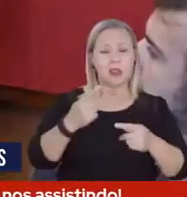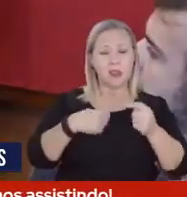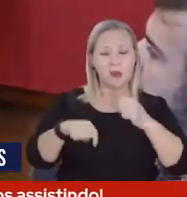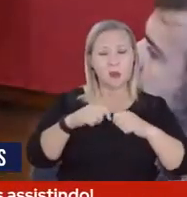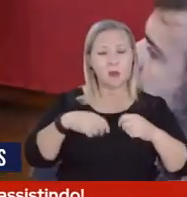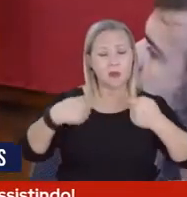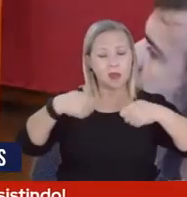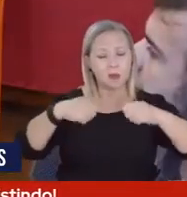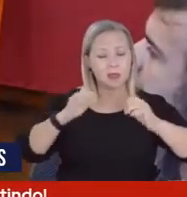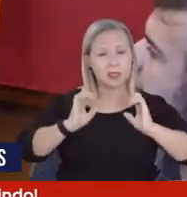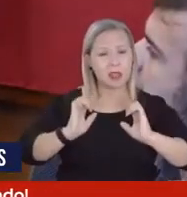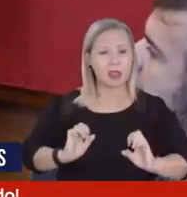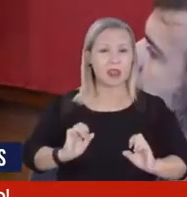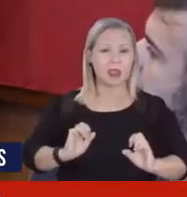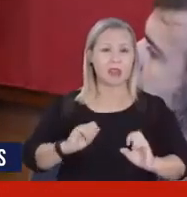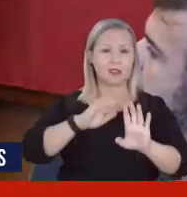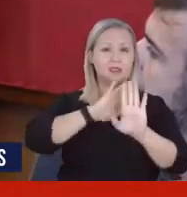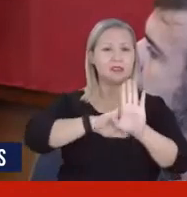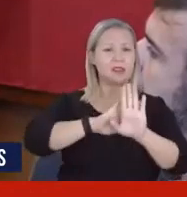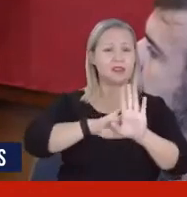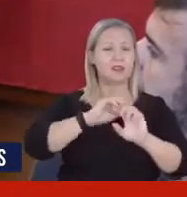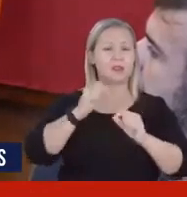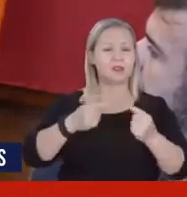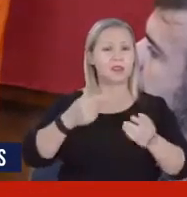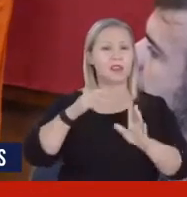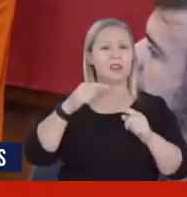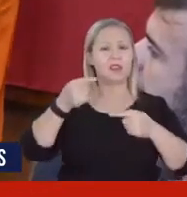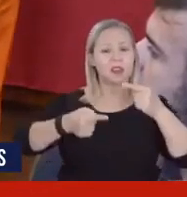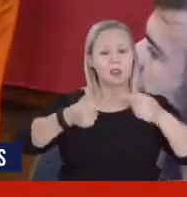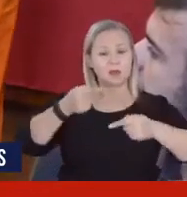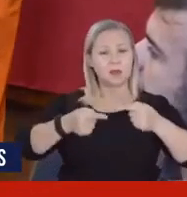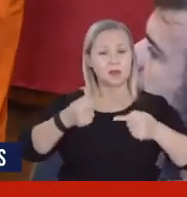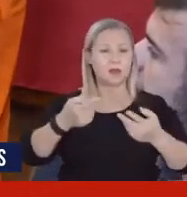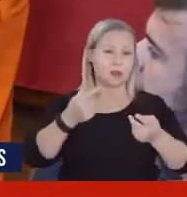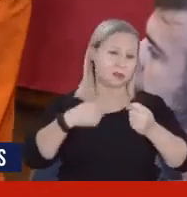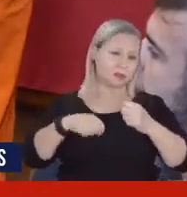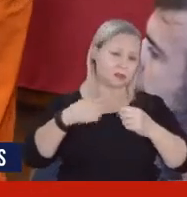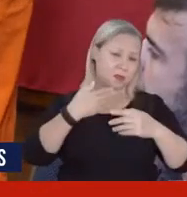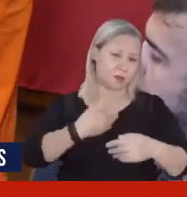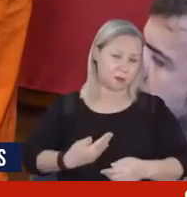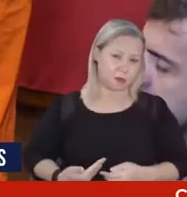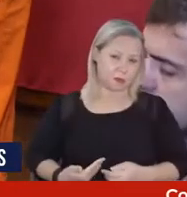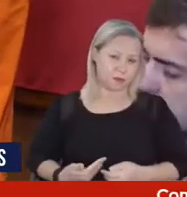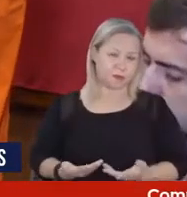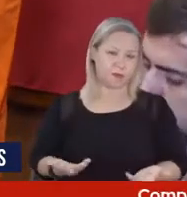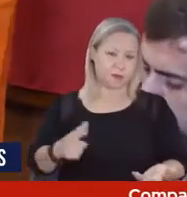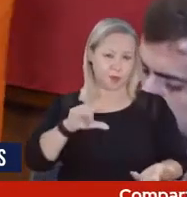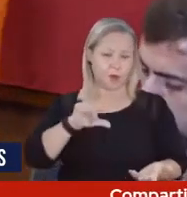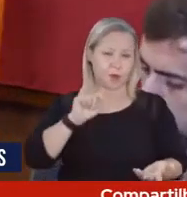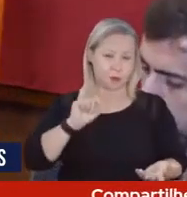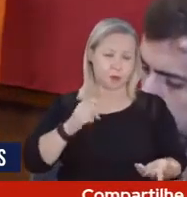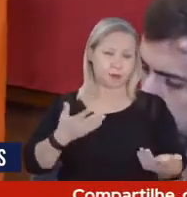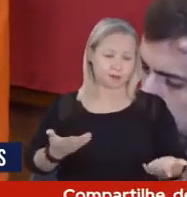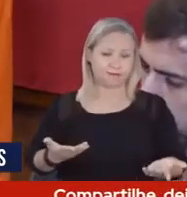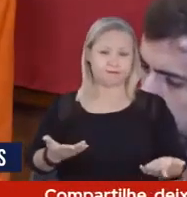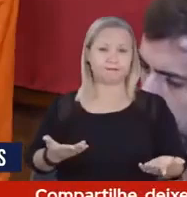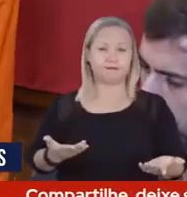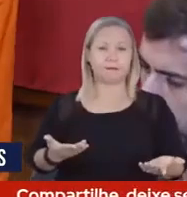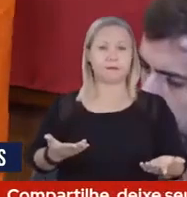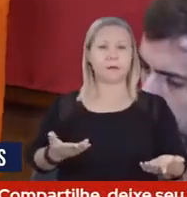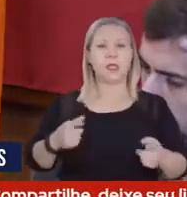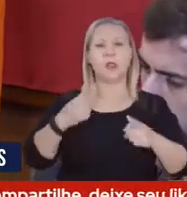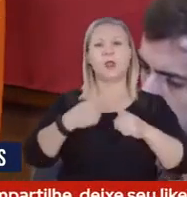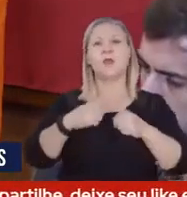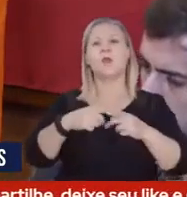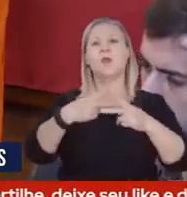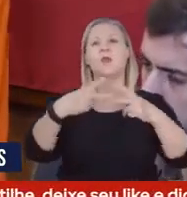das políticas públicas. Uma opção. Né? Então, e por que a Petrobras é importante também?